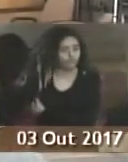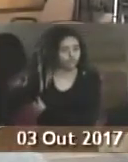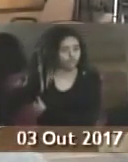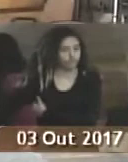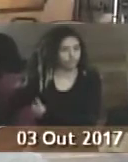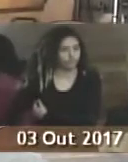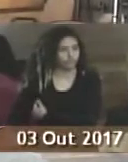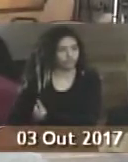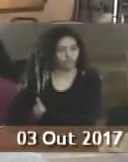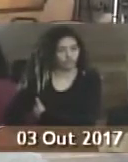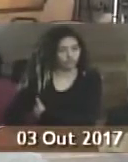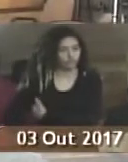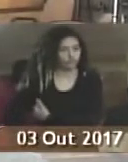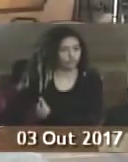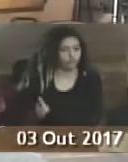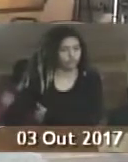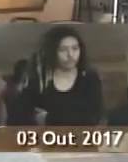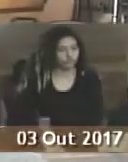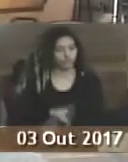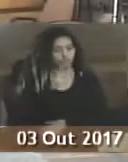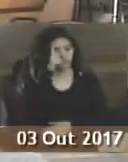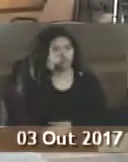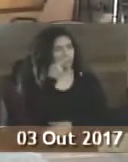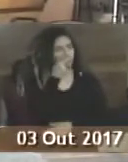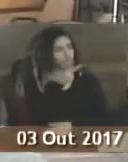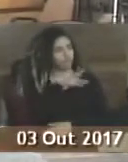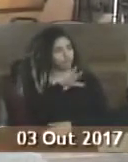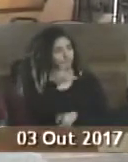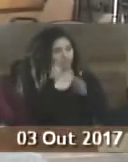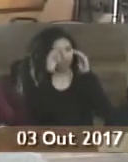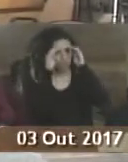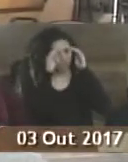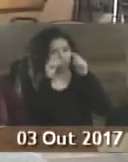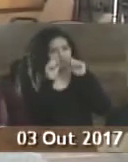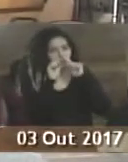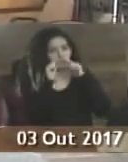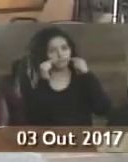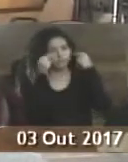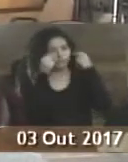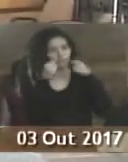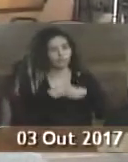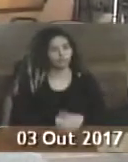Ela ia, mas... É só uma parte aí. Respeito o bigode do homem, bigode grosso.